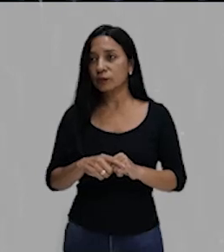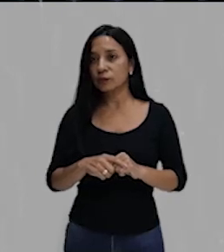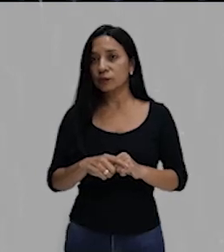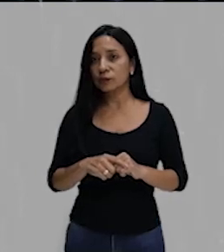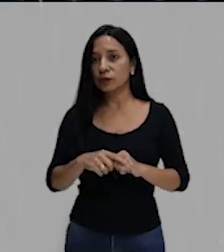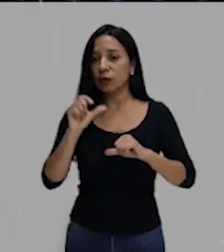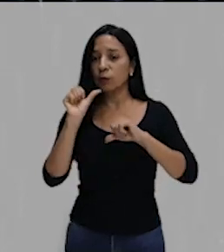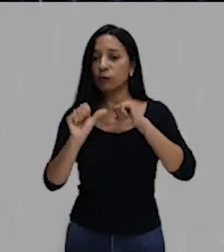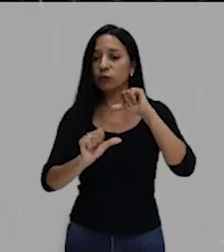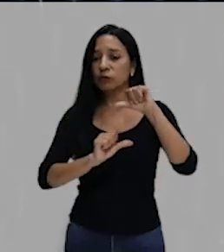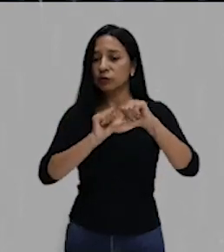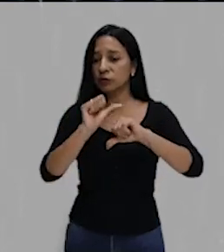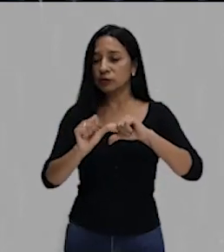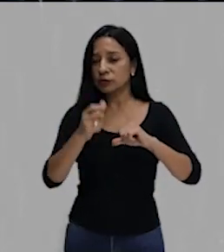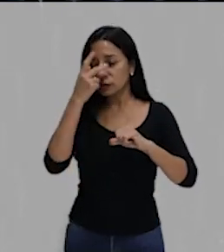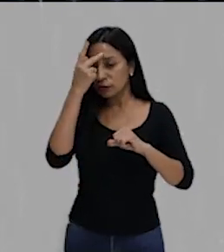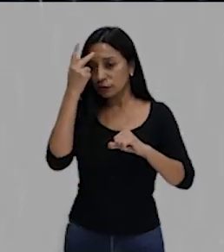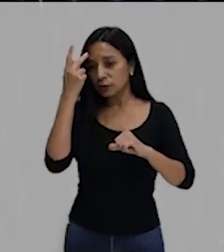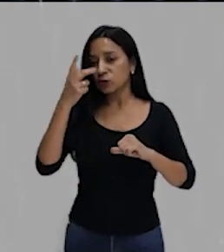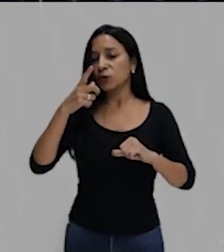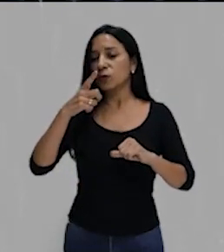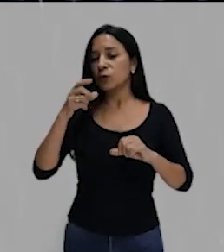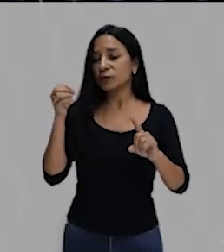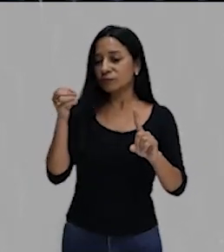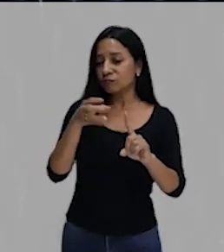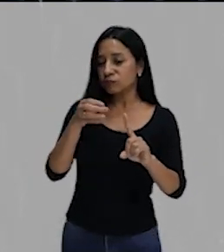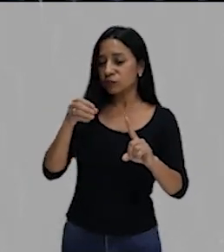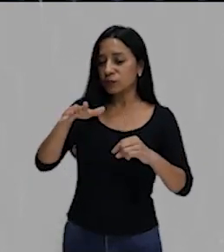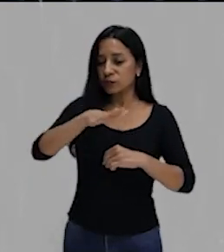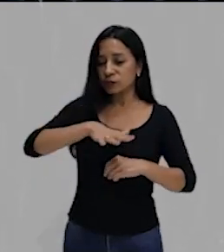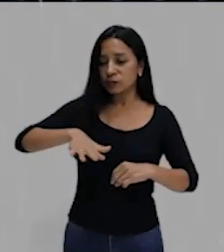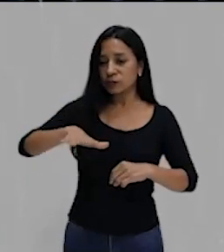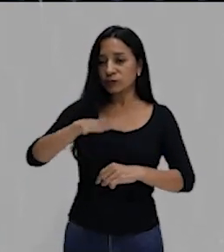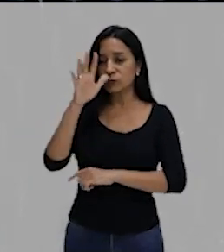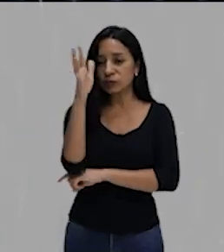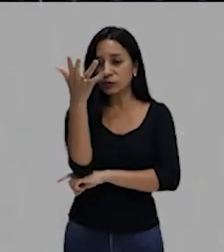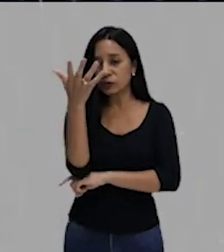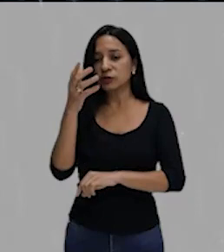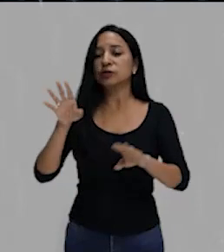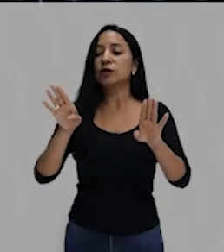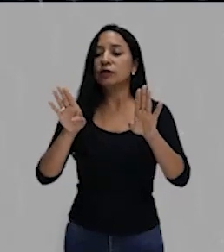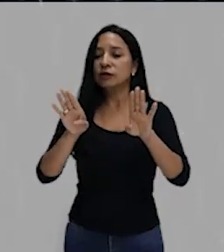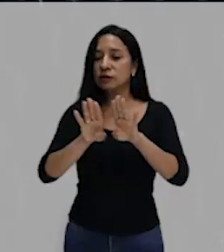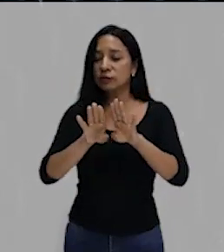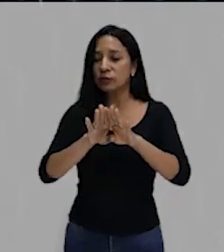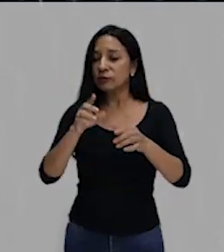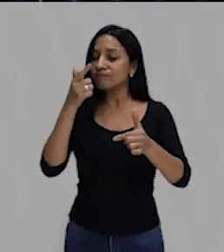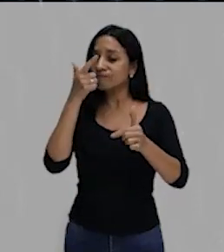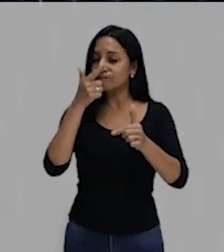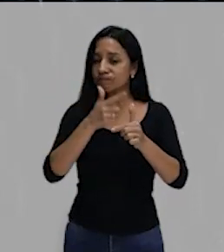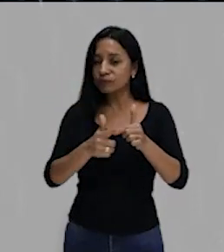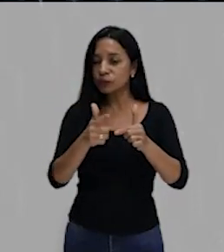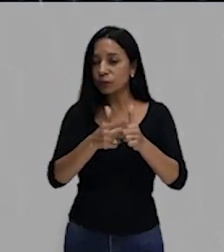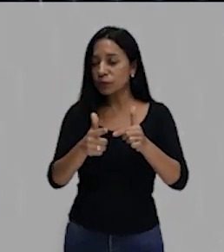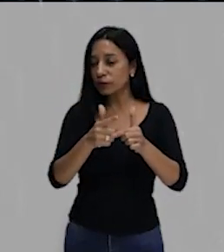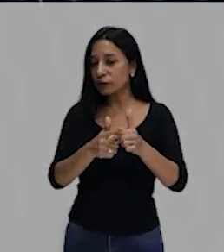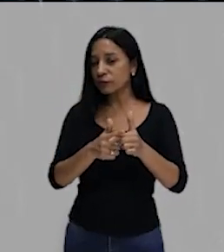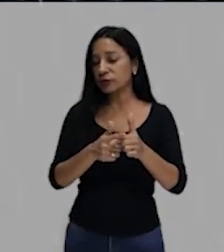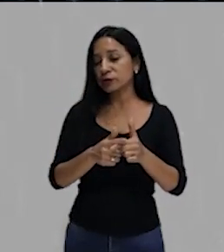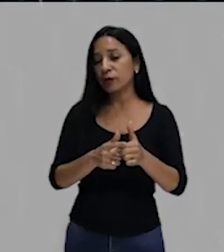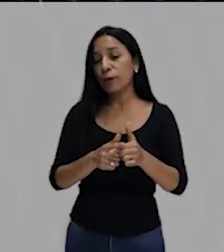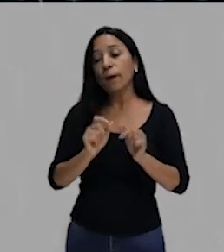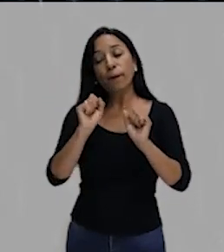humanos trazem para o meio ambiente, elas trazem também consequências que podem ser boas